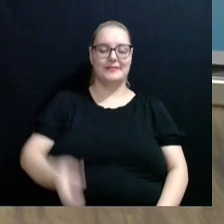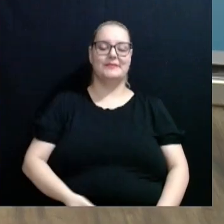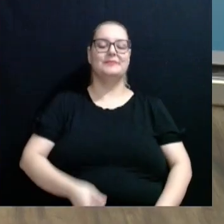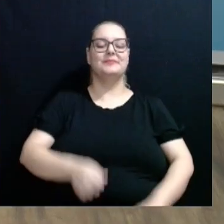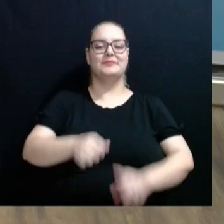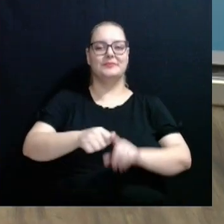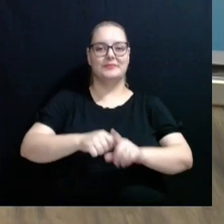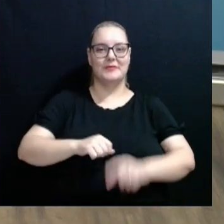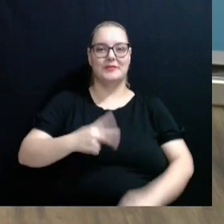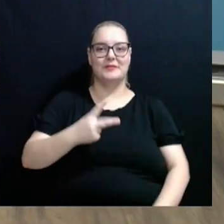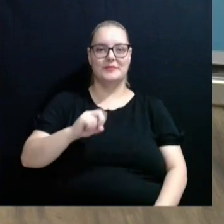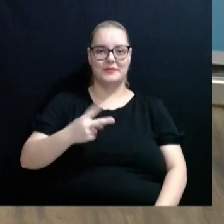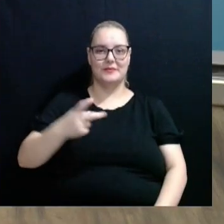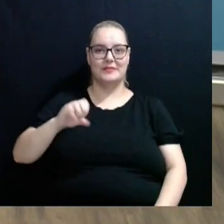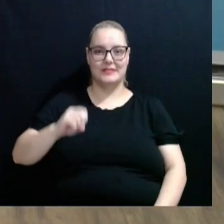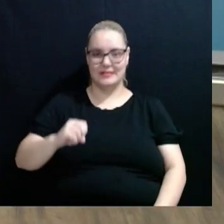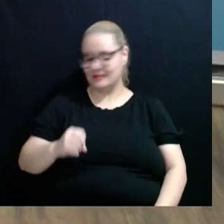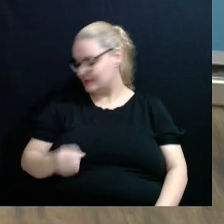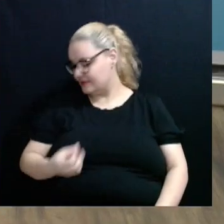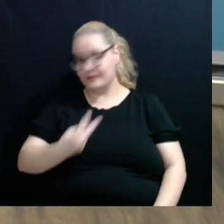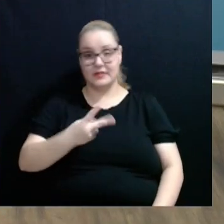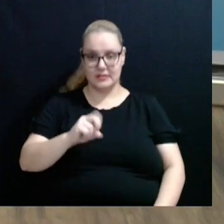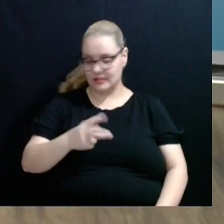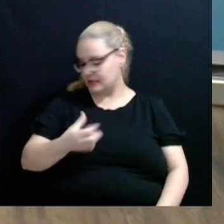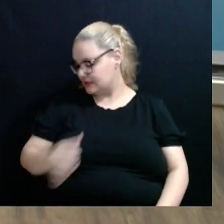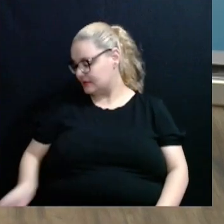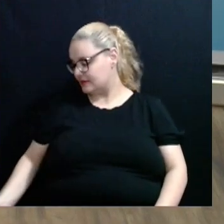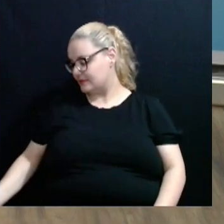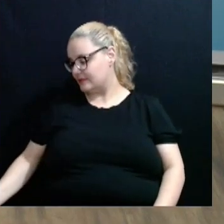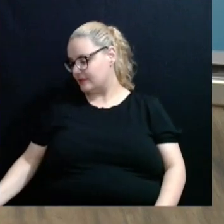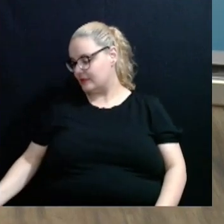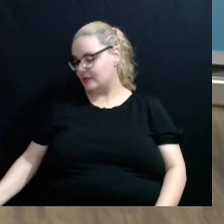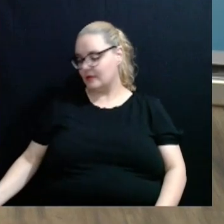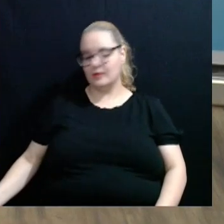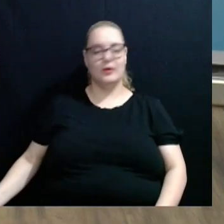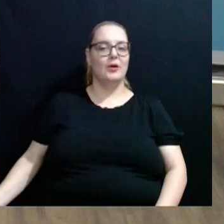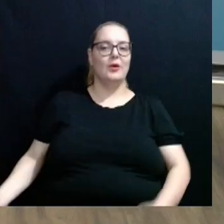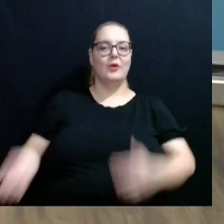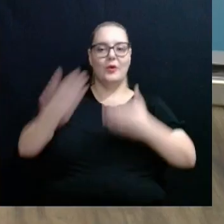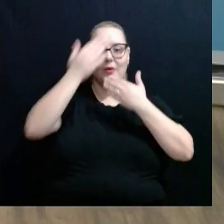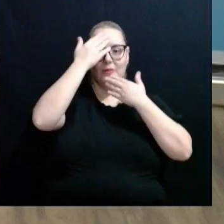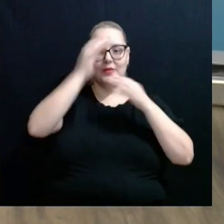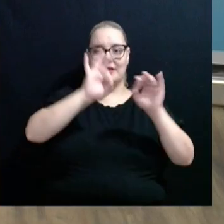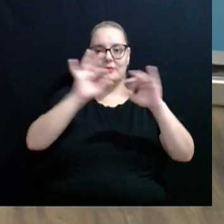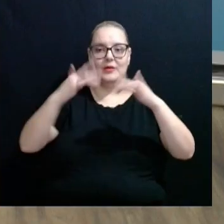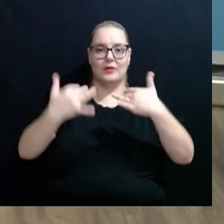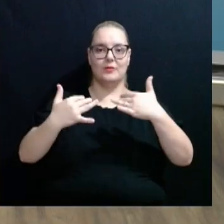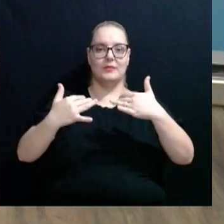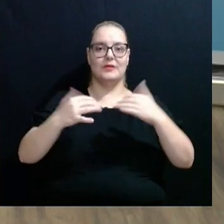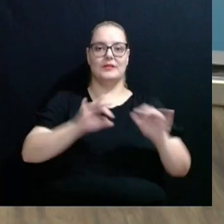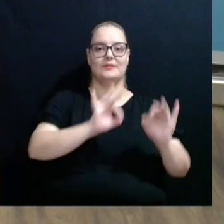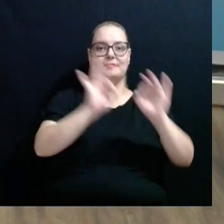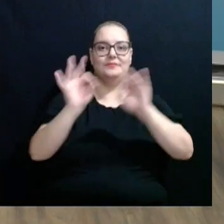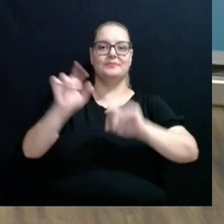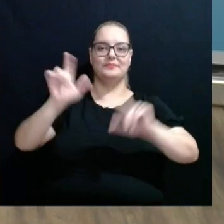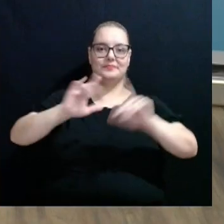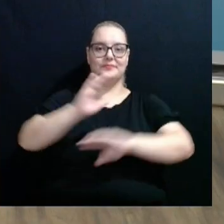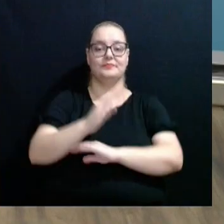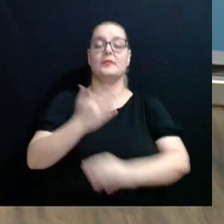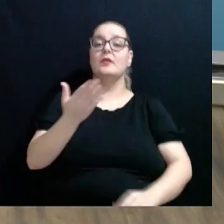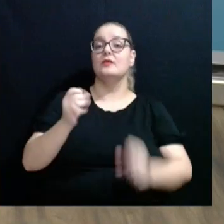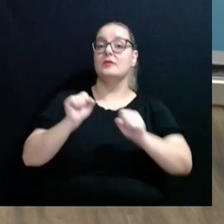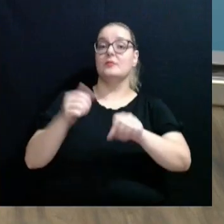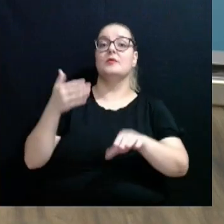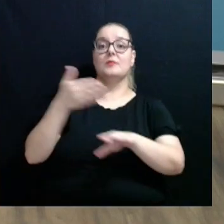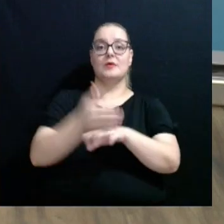desta segunda-feira. Muito obrigada pela sua companhia, pela sua audiência aqui na TV Câmara. E você pode participar com a